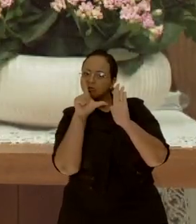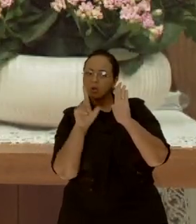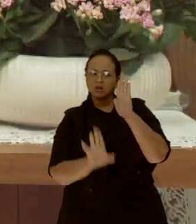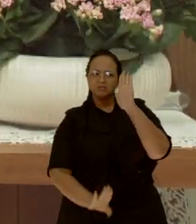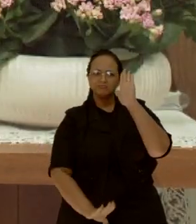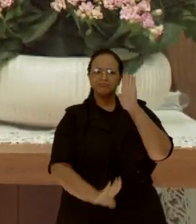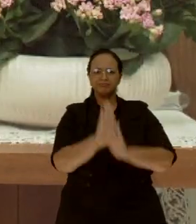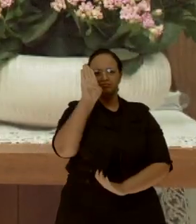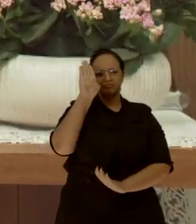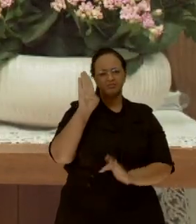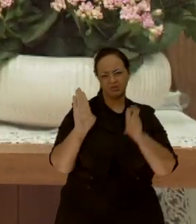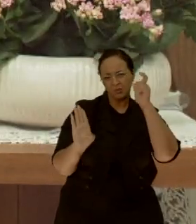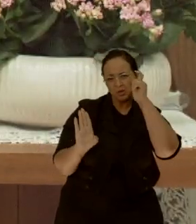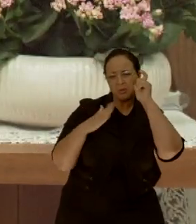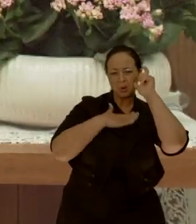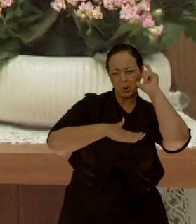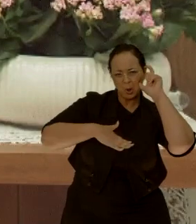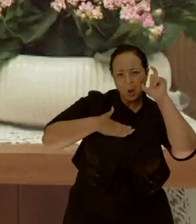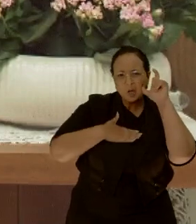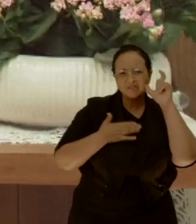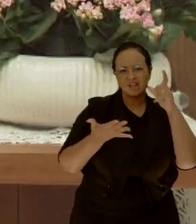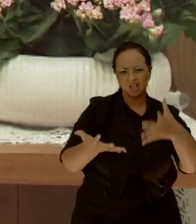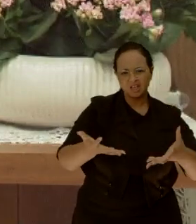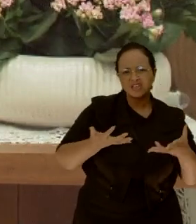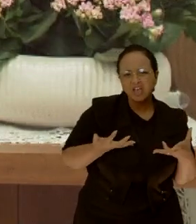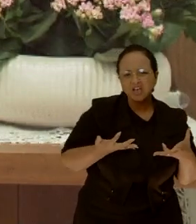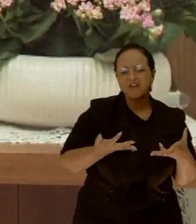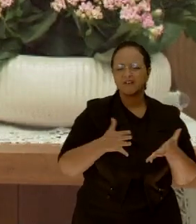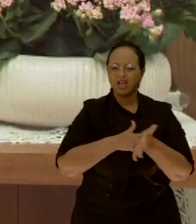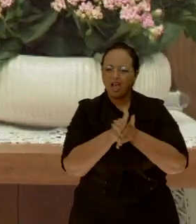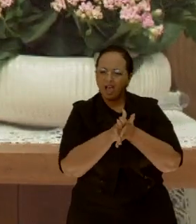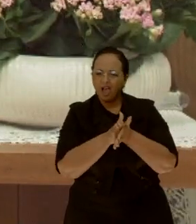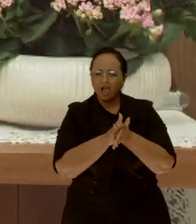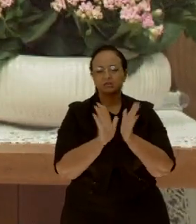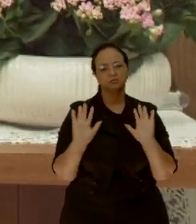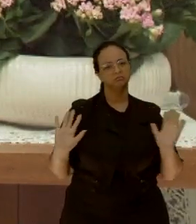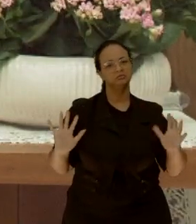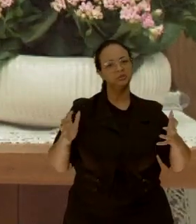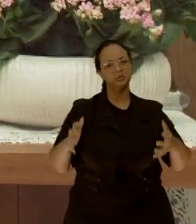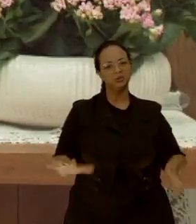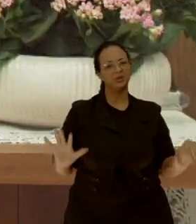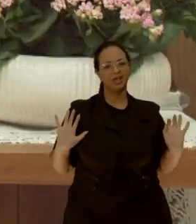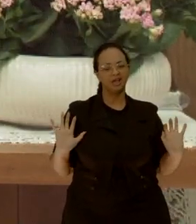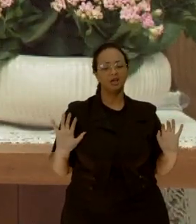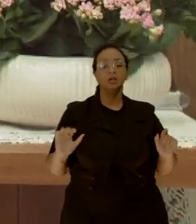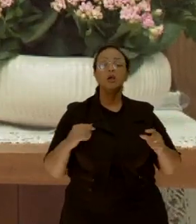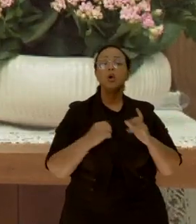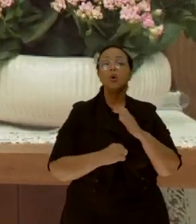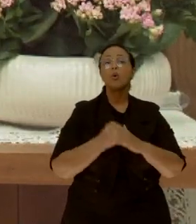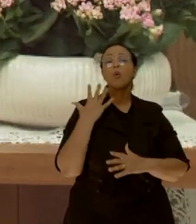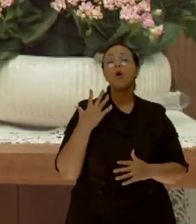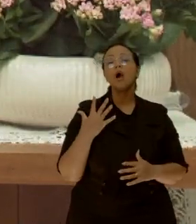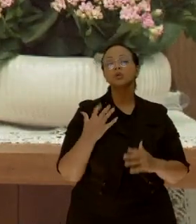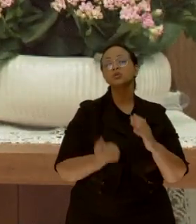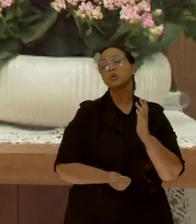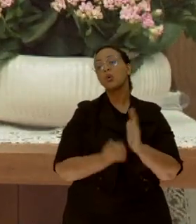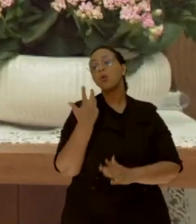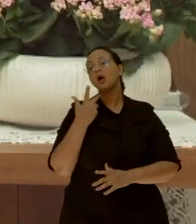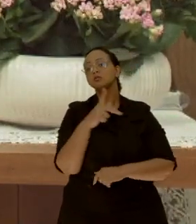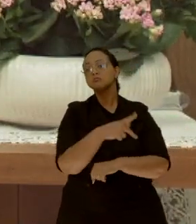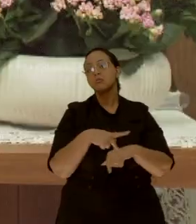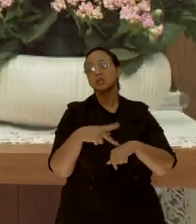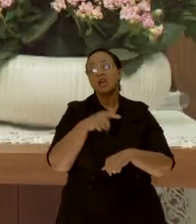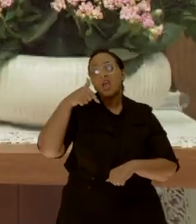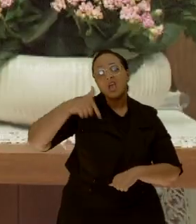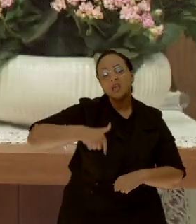O inimigo vai estar satisfeito com isso, hein? Ele quer isso. Quantos países este